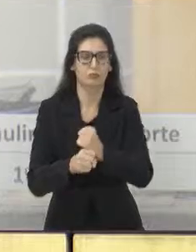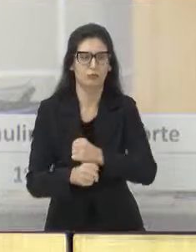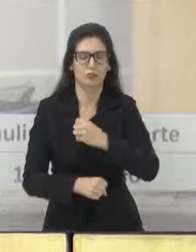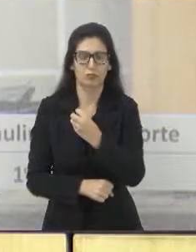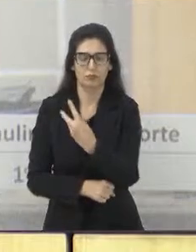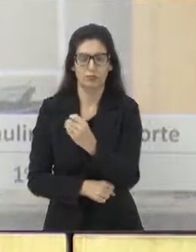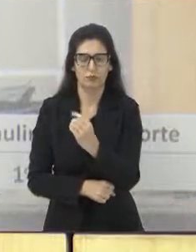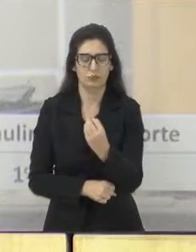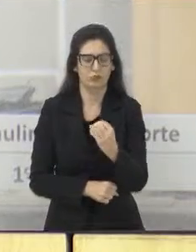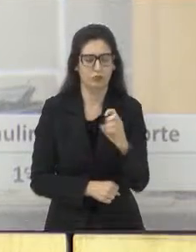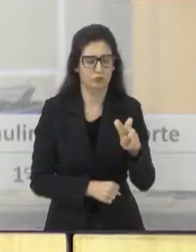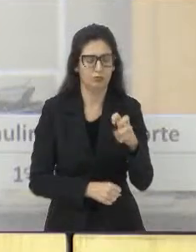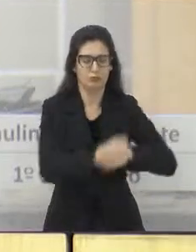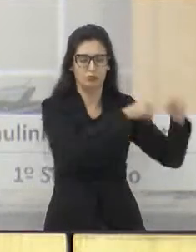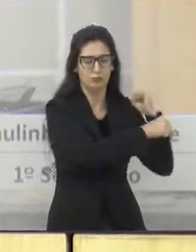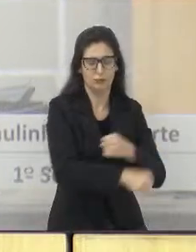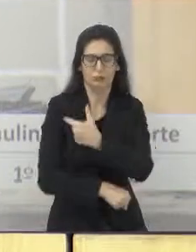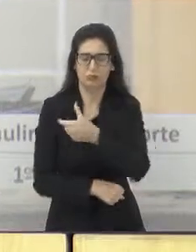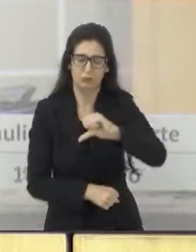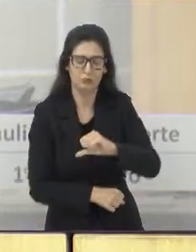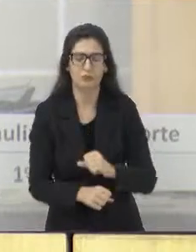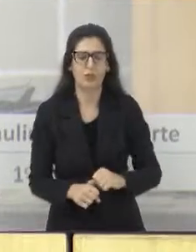642/2005, de